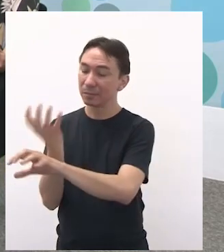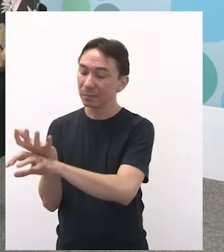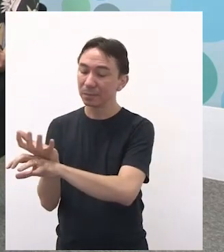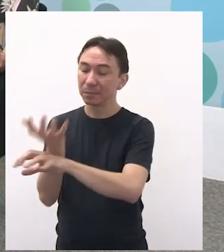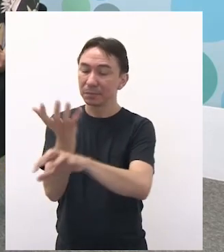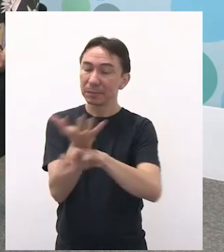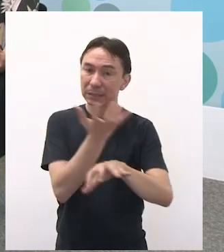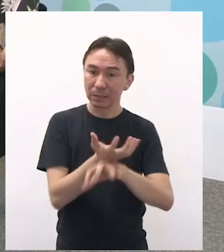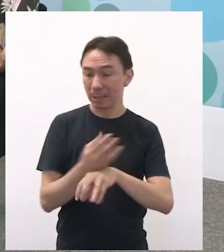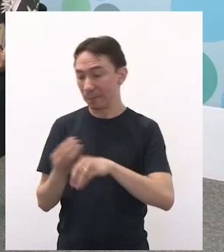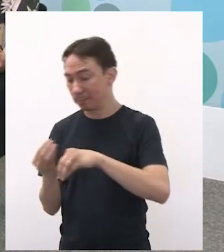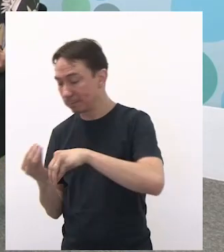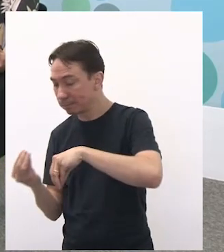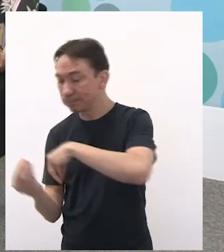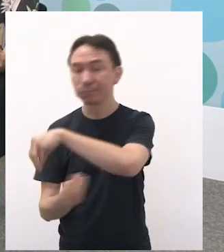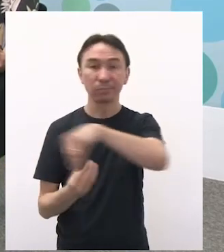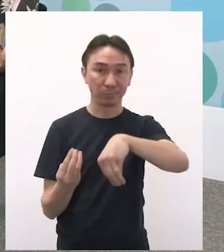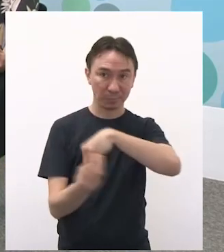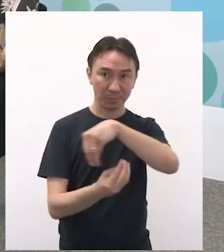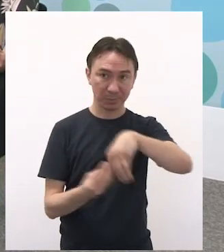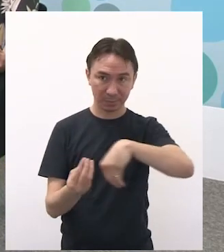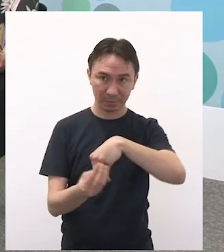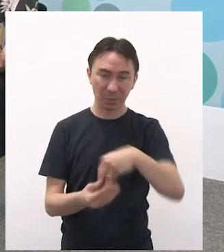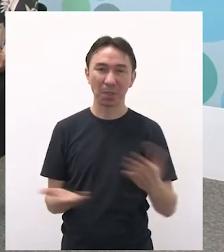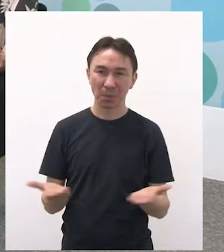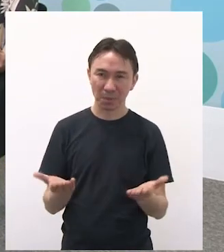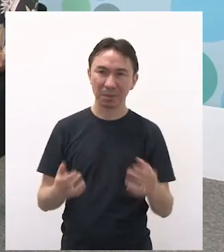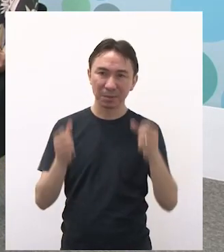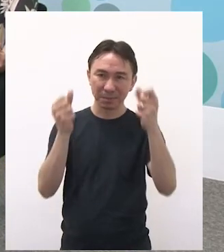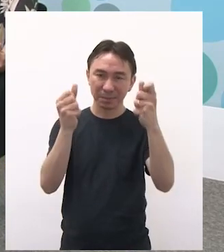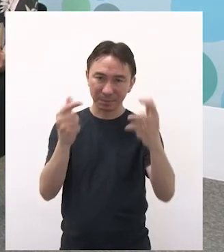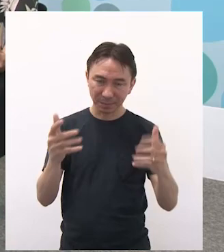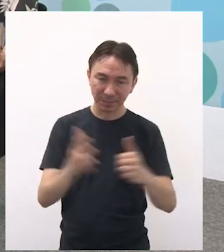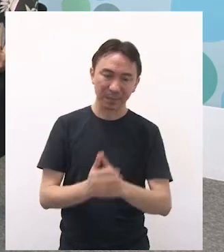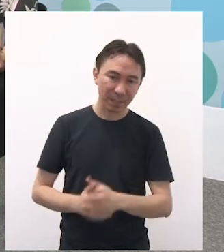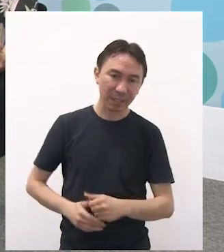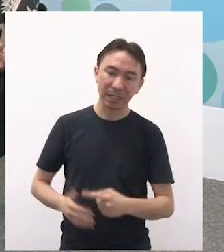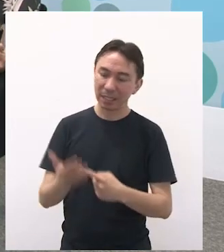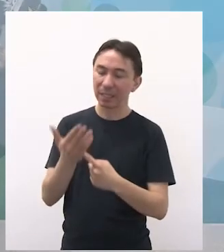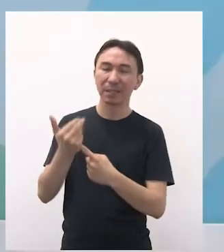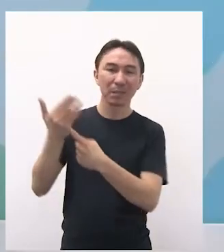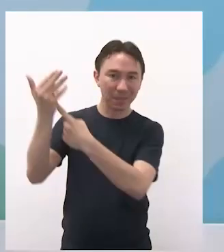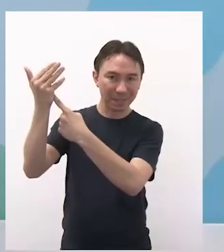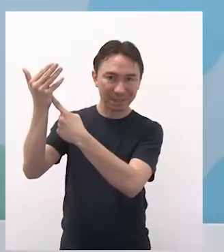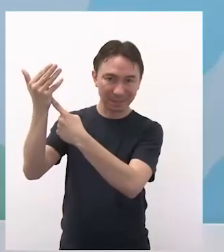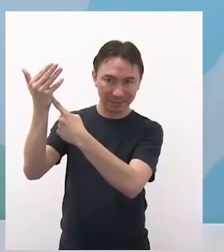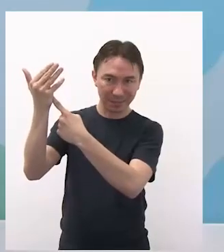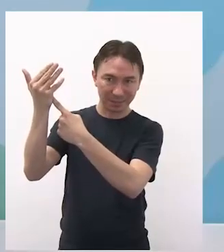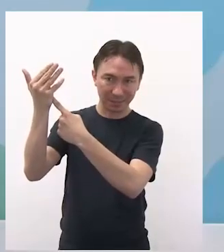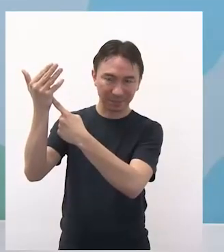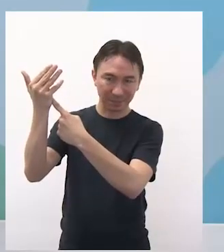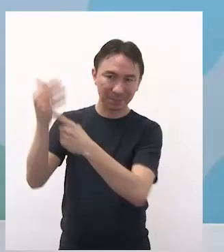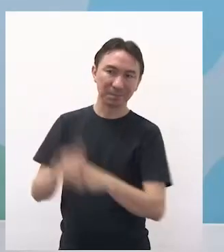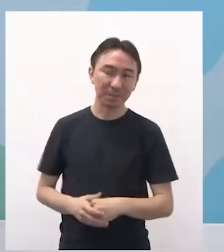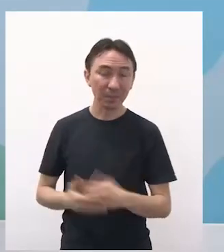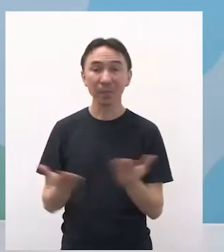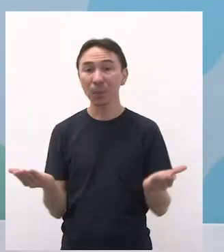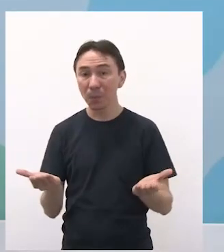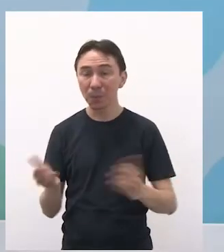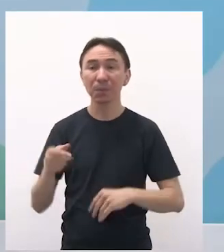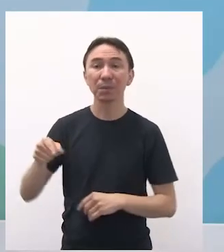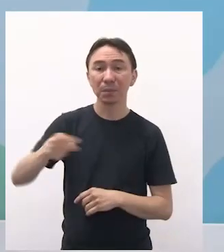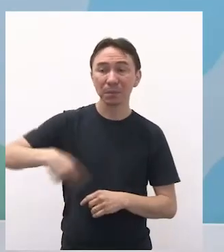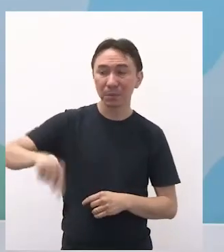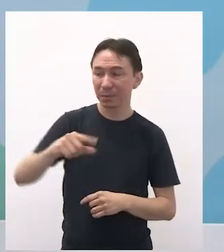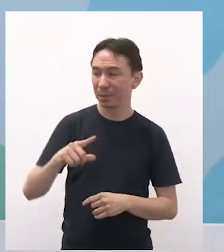essa primeira parte falando aí sobre as tecnologias, as TDICs, né? Então, o tema da nossa formação de hoje, dessa